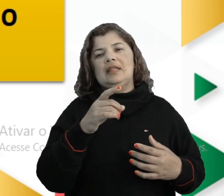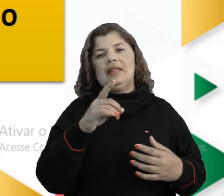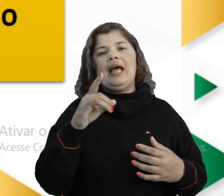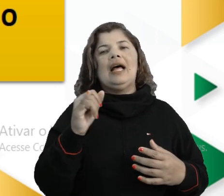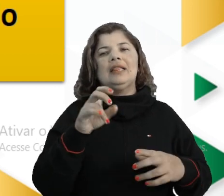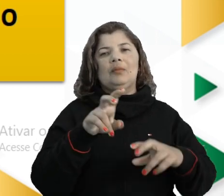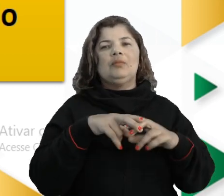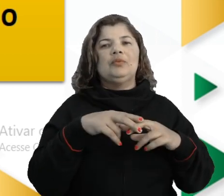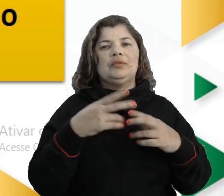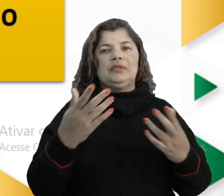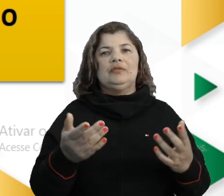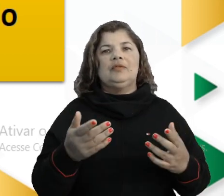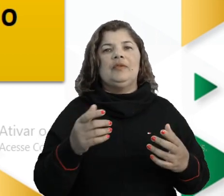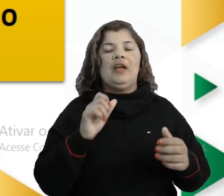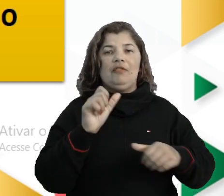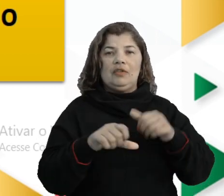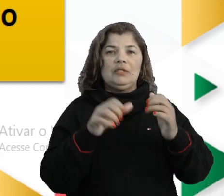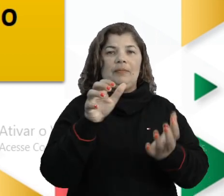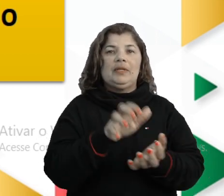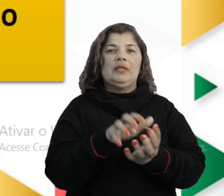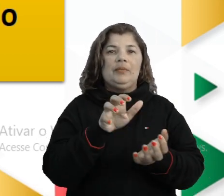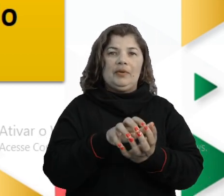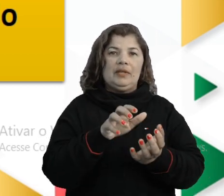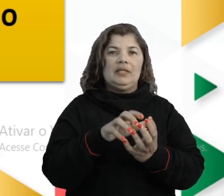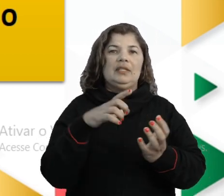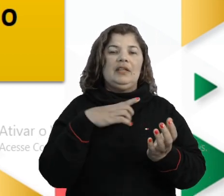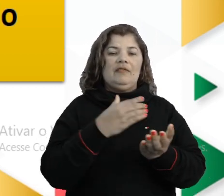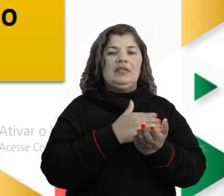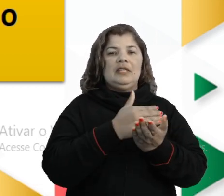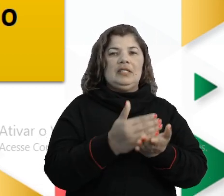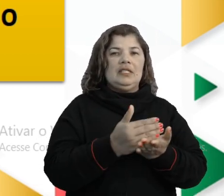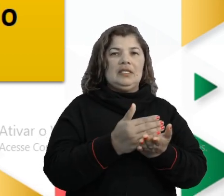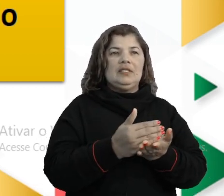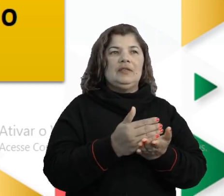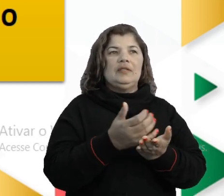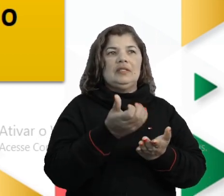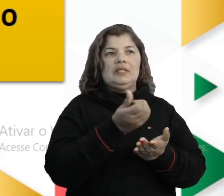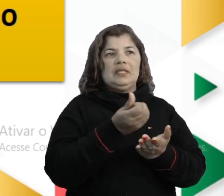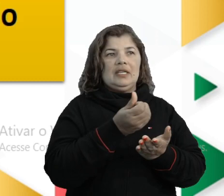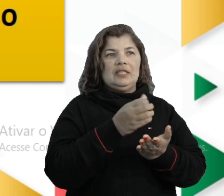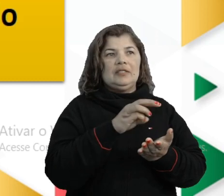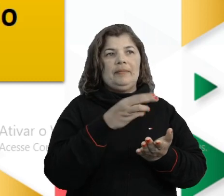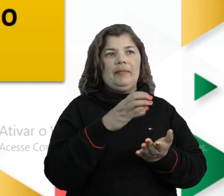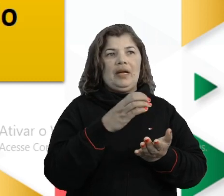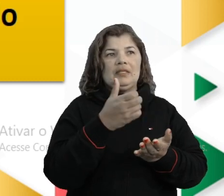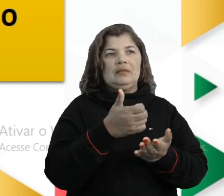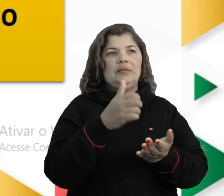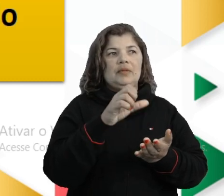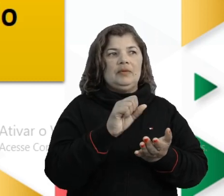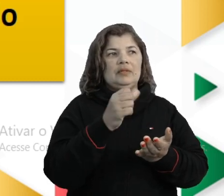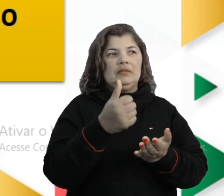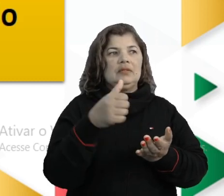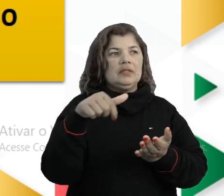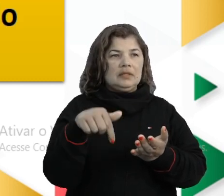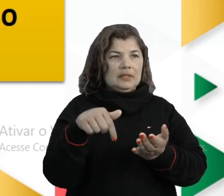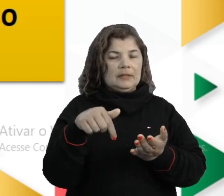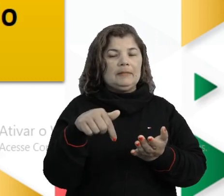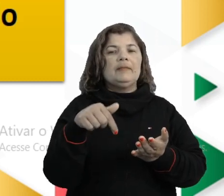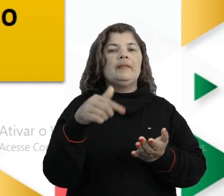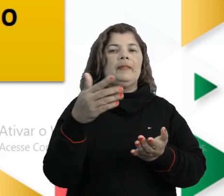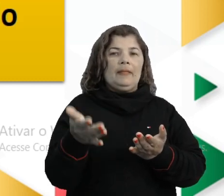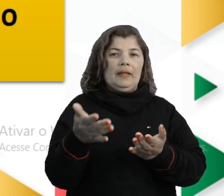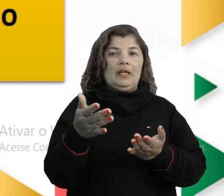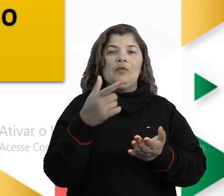à vontade. A Revolução Pernambucana teve início, de fato, em 6 de março de 1817, quando